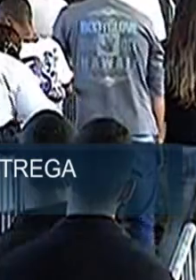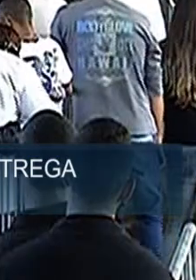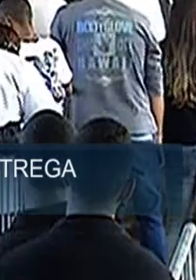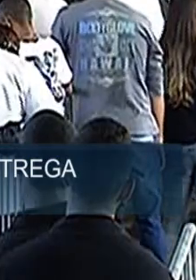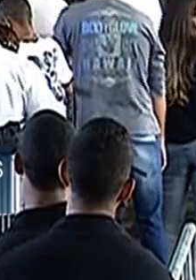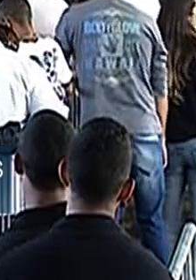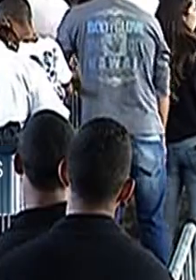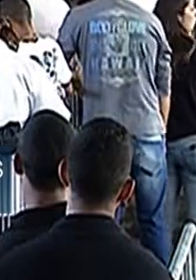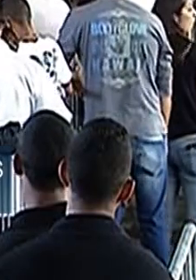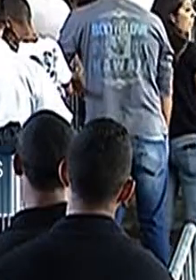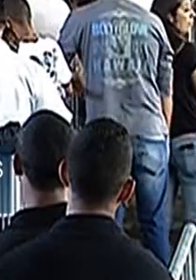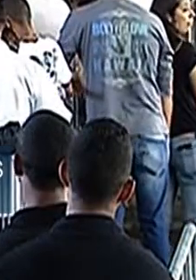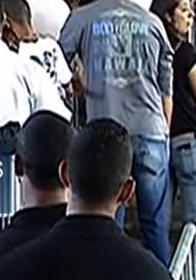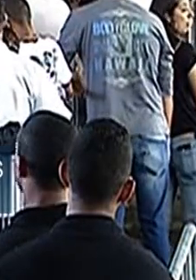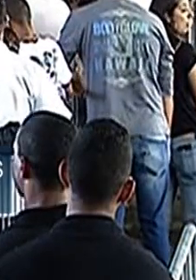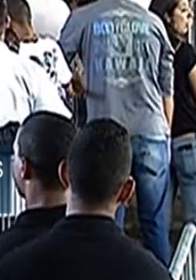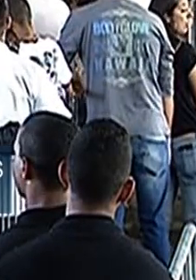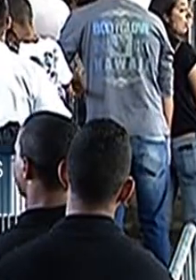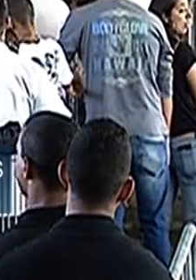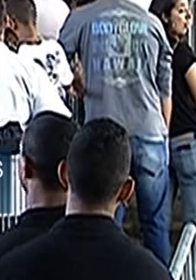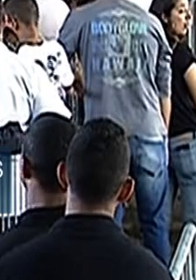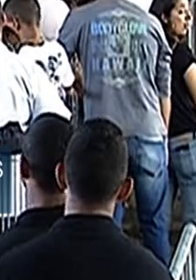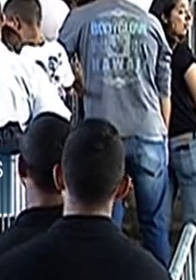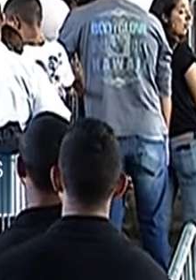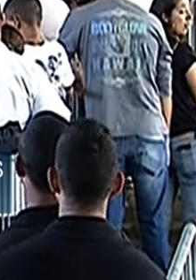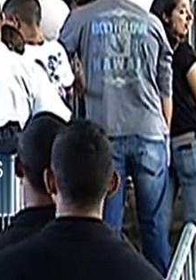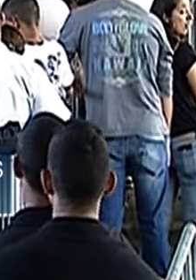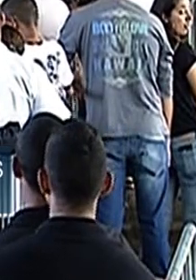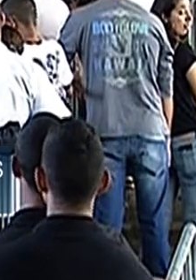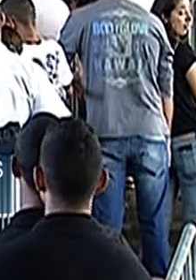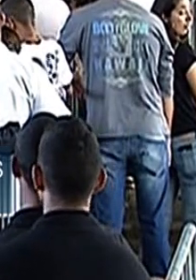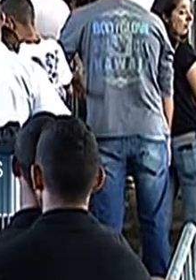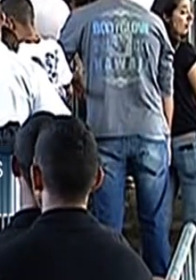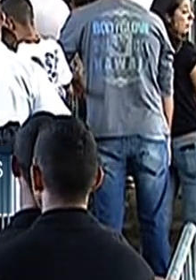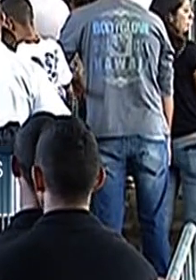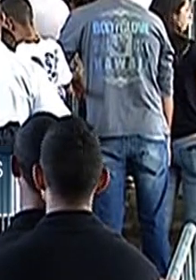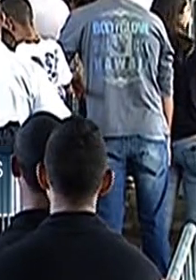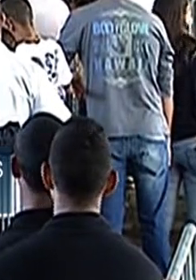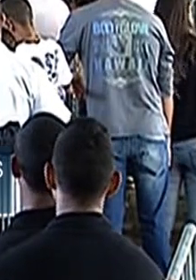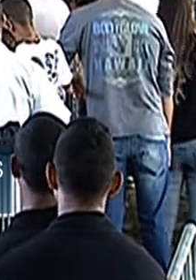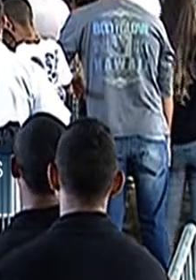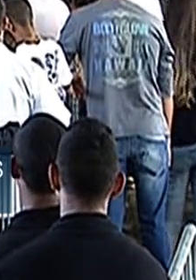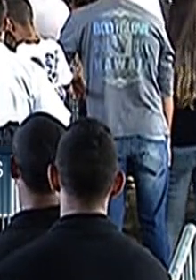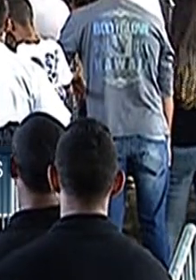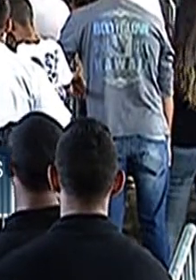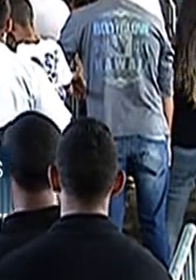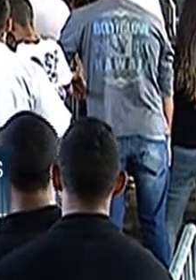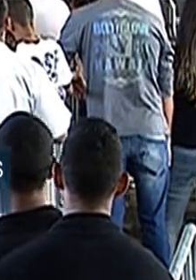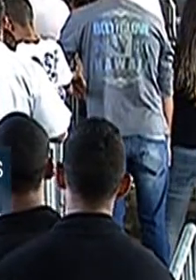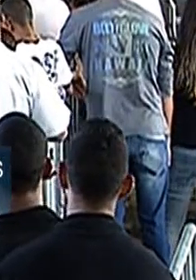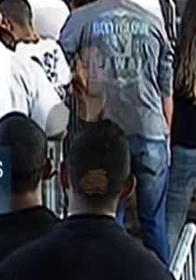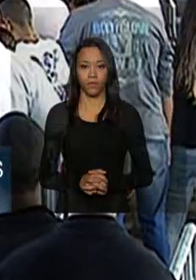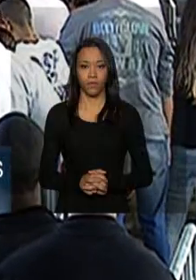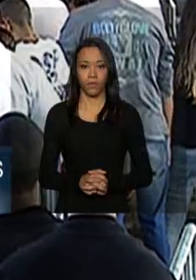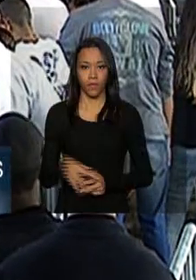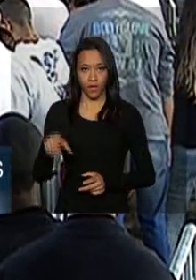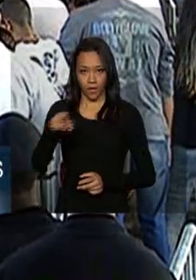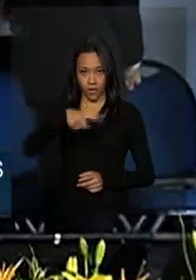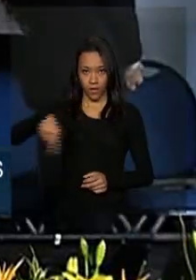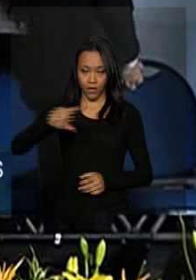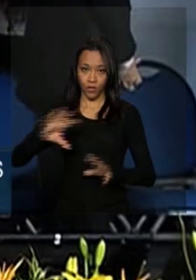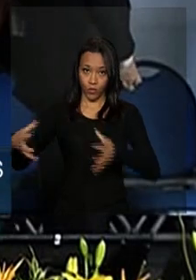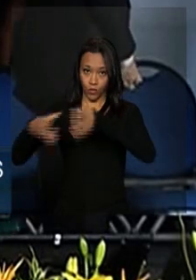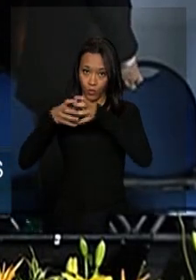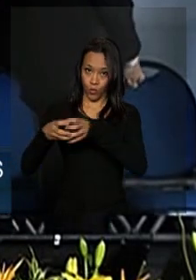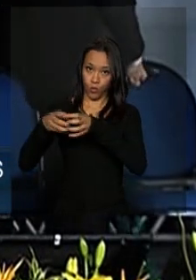O Grupo Esperança é integrante do Minha Casa Minha Vida Entidades. Ele foi construído na modalidade